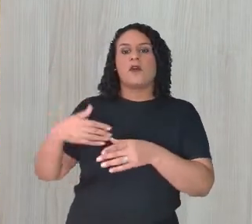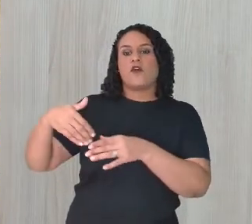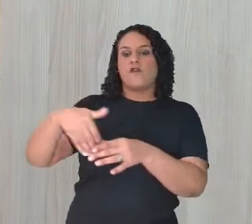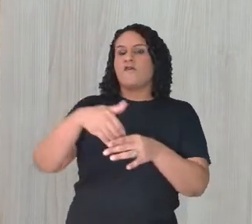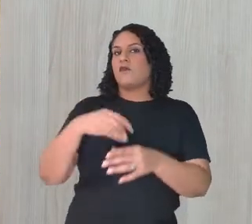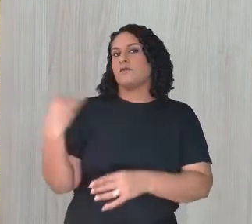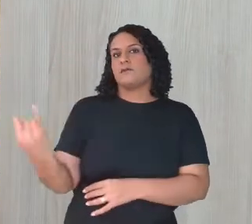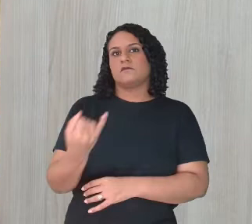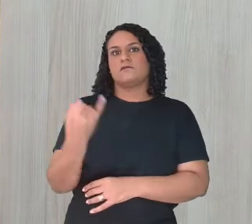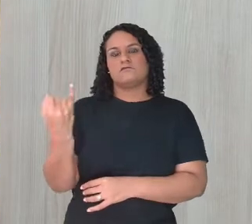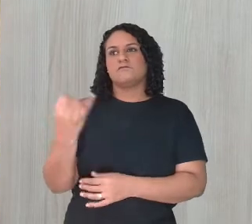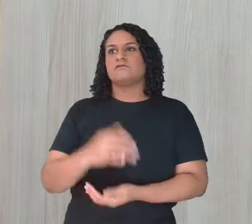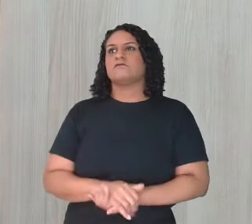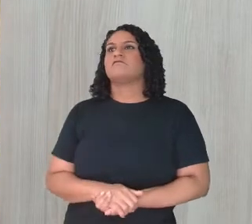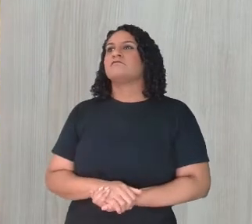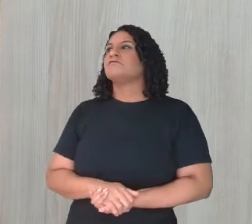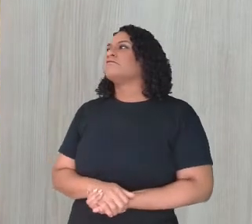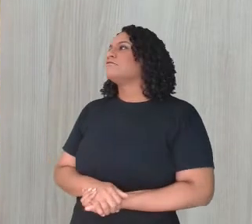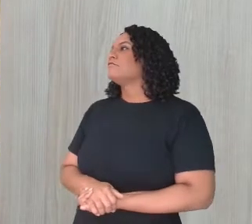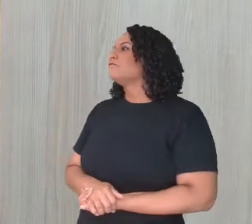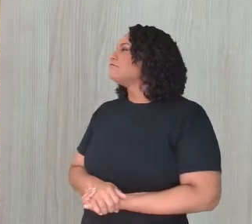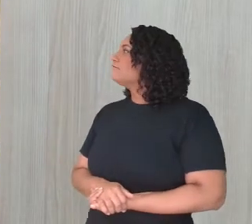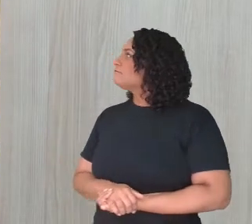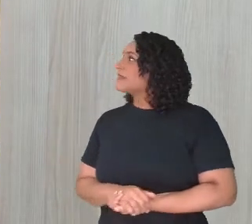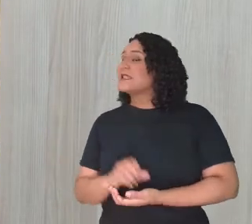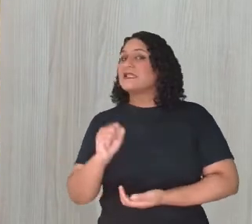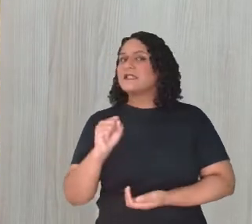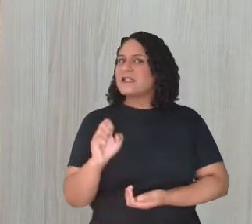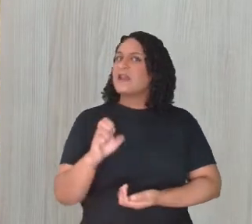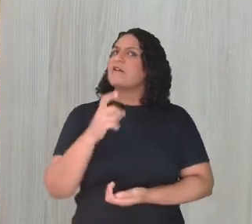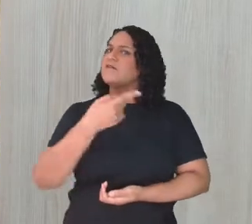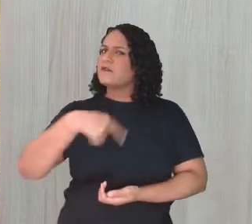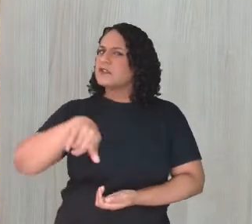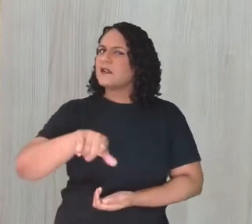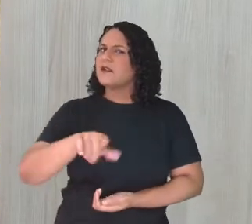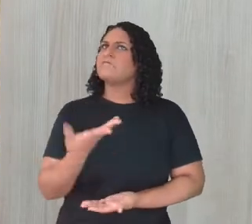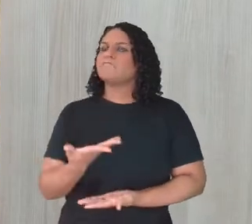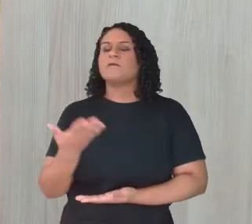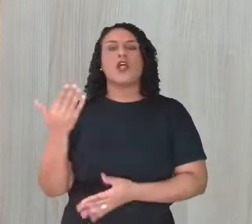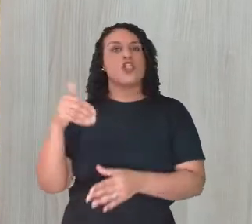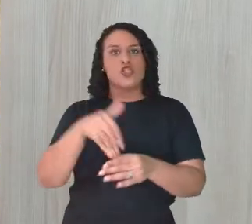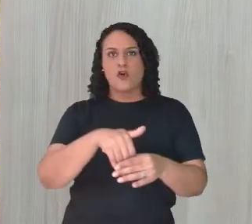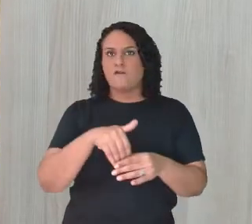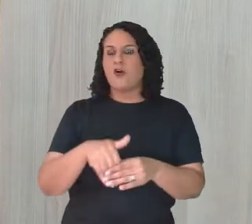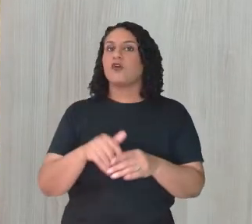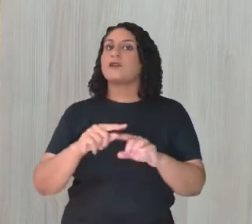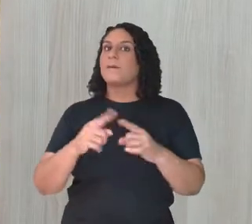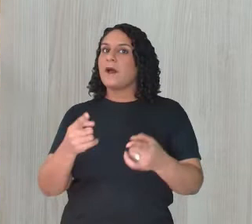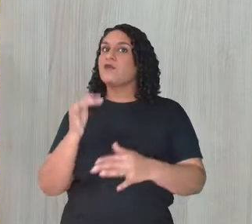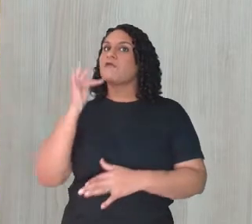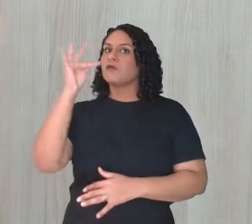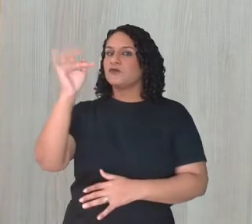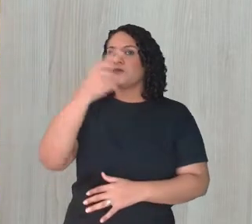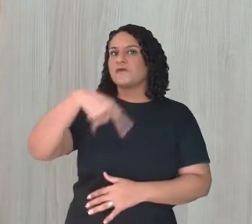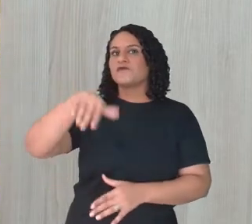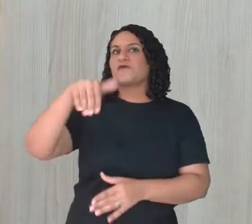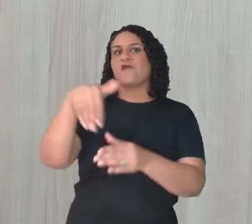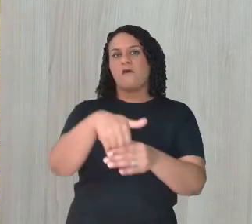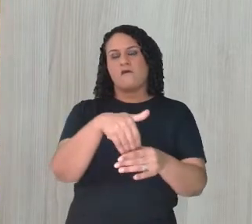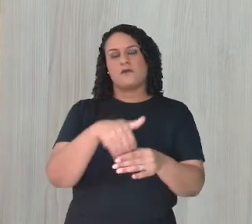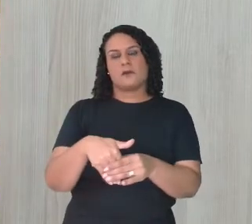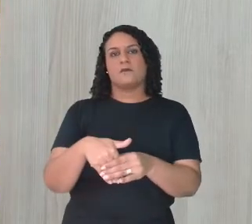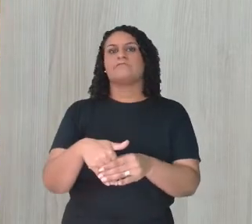Não sei o porquê você é uma criança e ainda não vota. Mas quando você for votante, você vai notar isso. Exatamente. Agora, é isso. A gente tem que lembrar